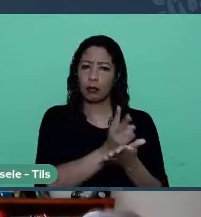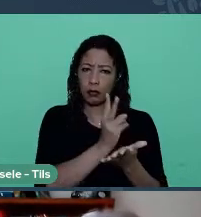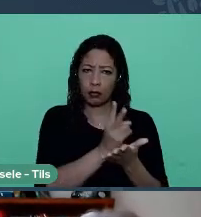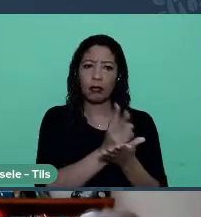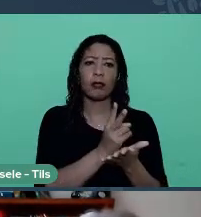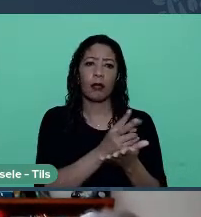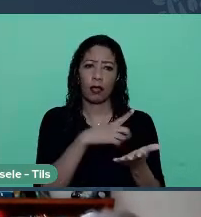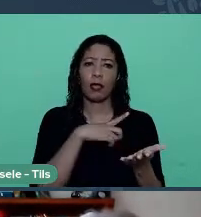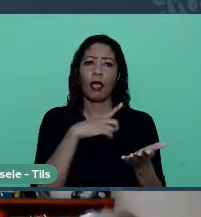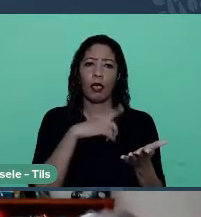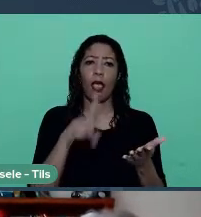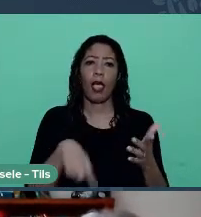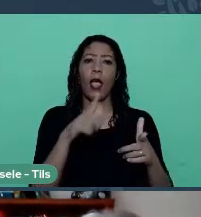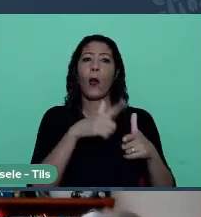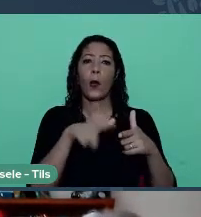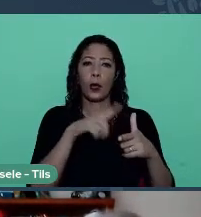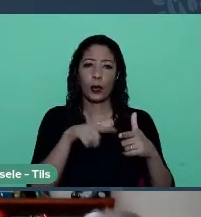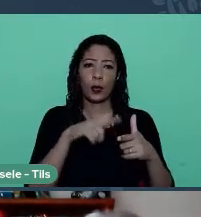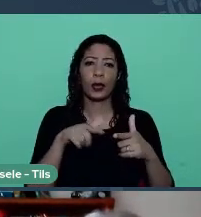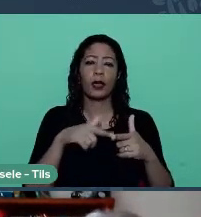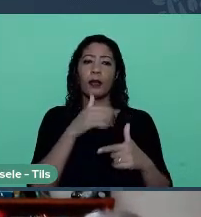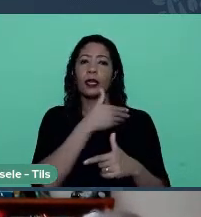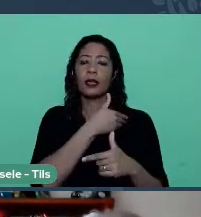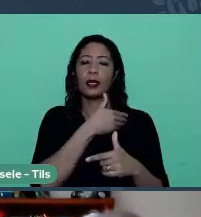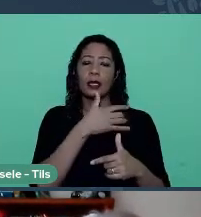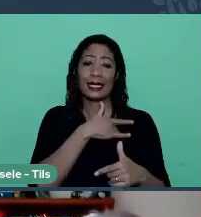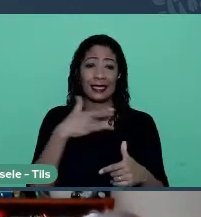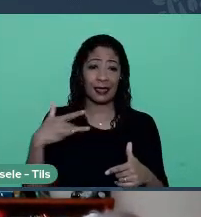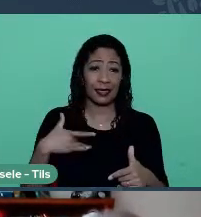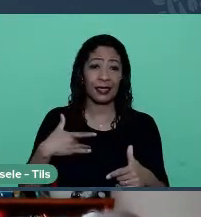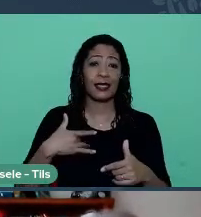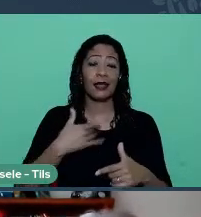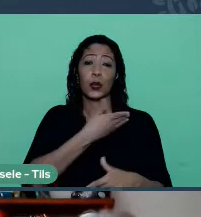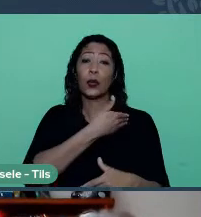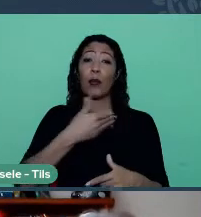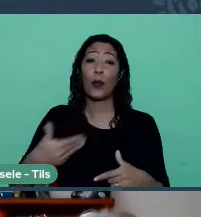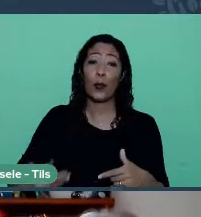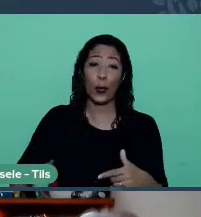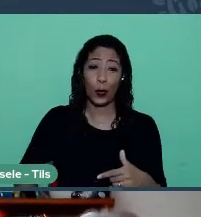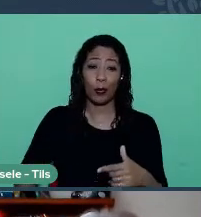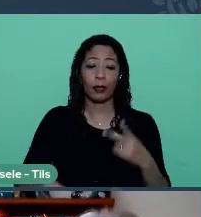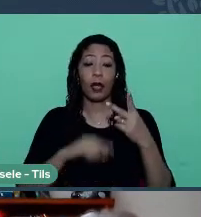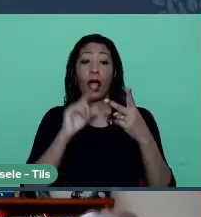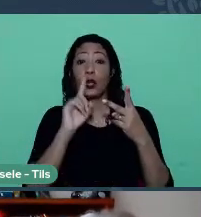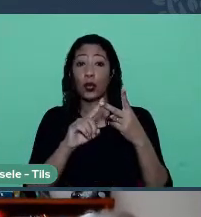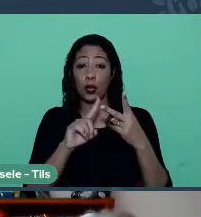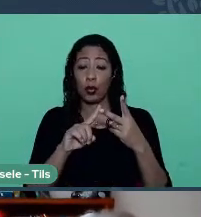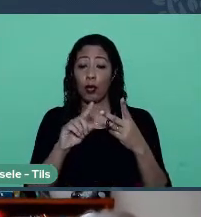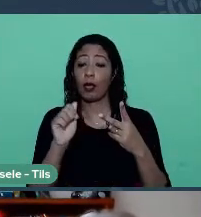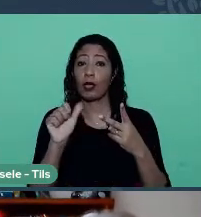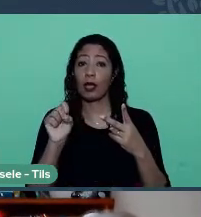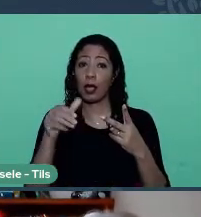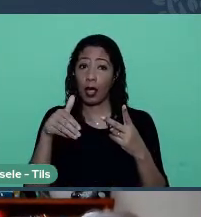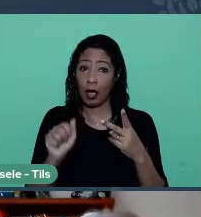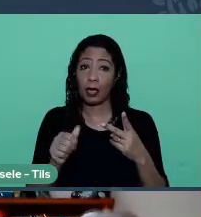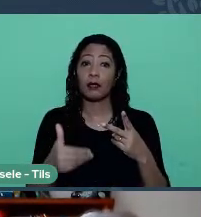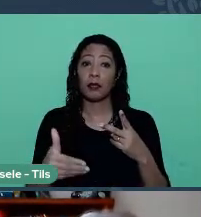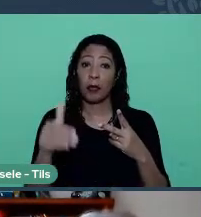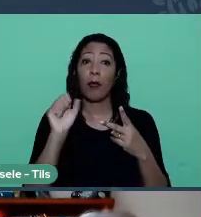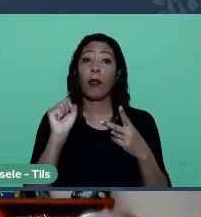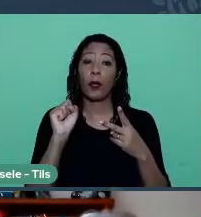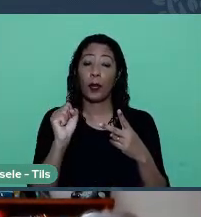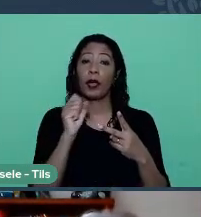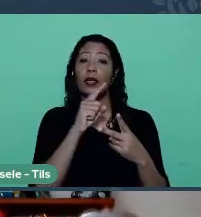é um problema de saúde pública. 2, a asma mata. E observem que alguns desses países que